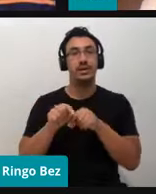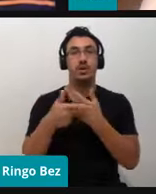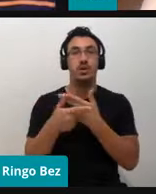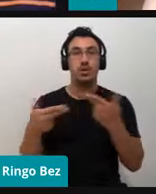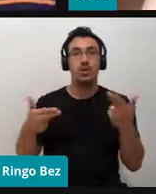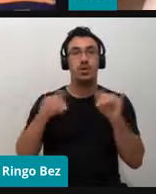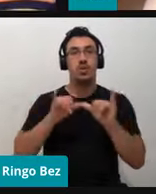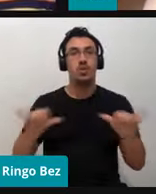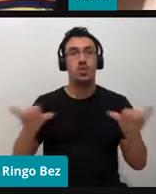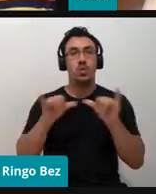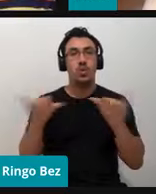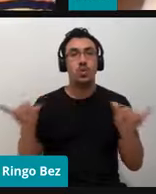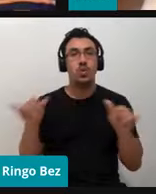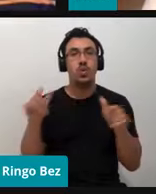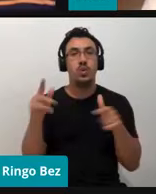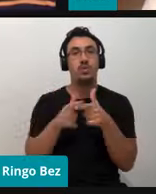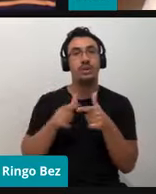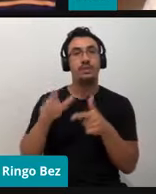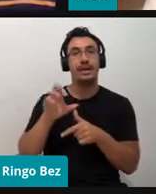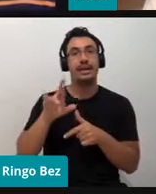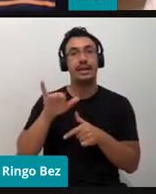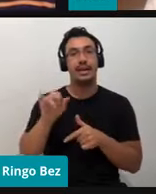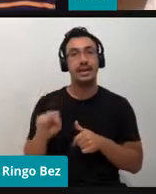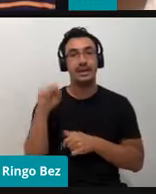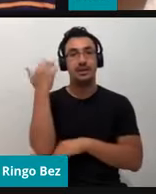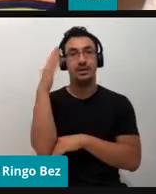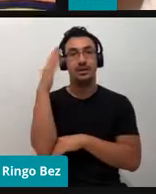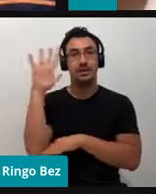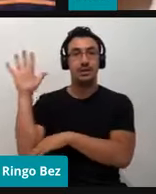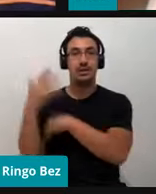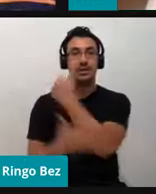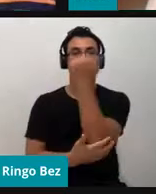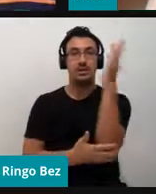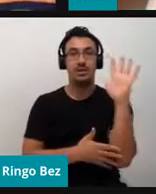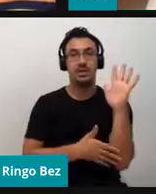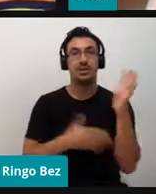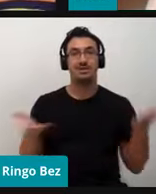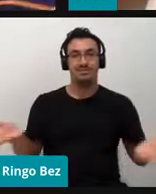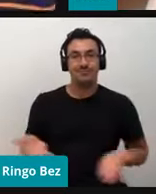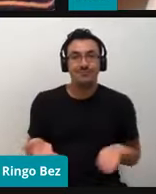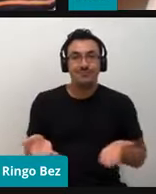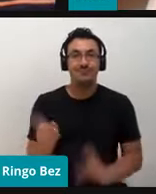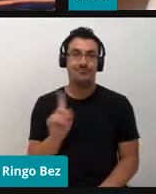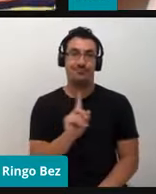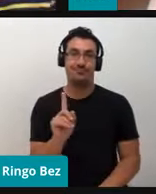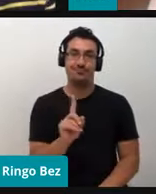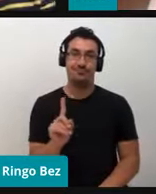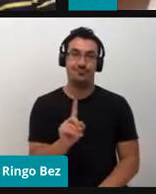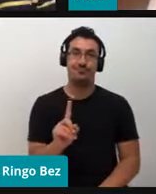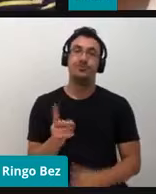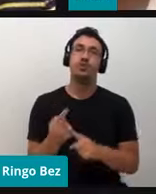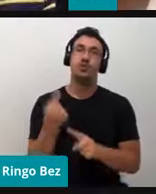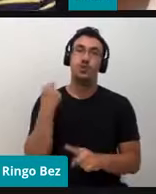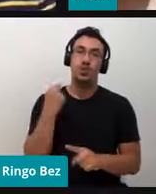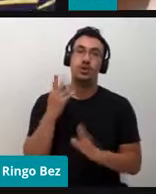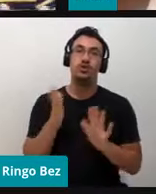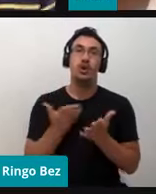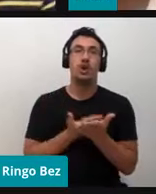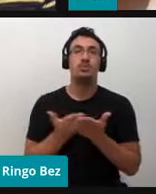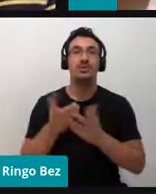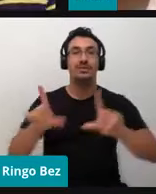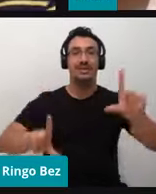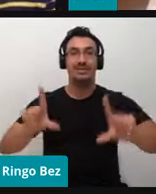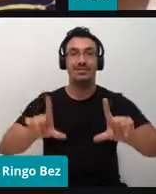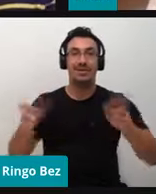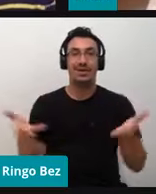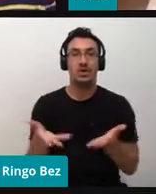graves crises ambientais, eles não são de agora. A gente não começou a ver isso na TV agora, que todo mundo está